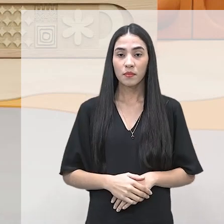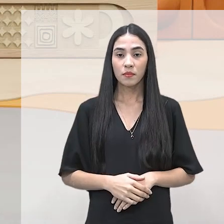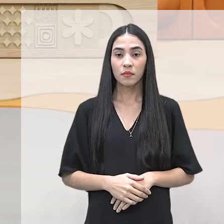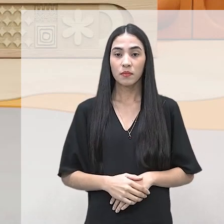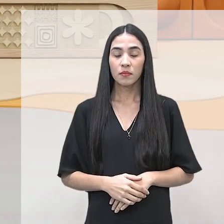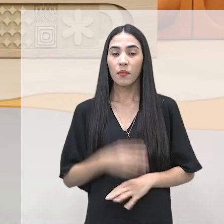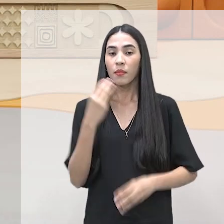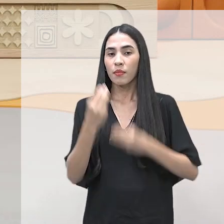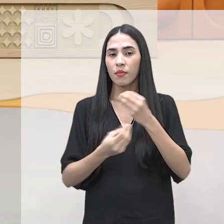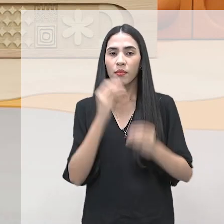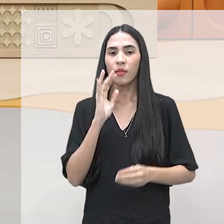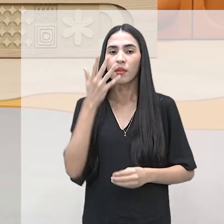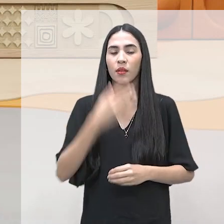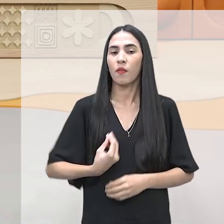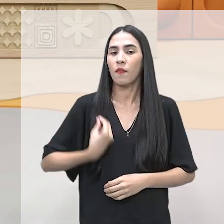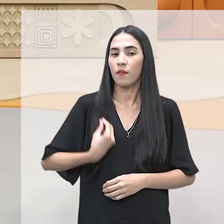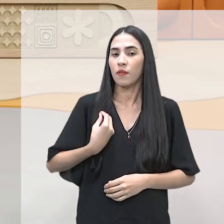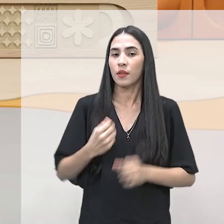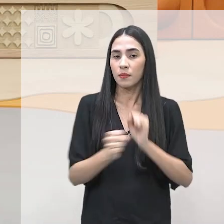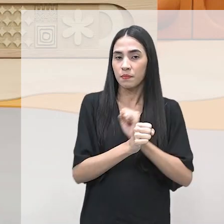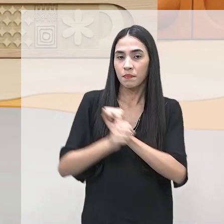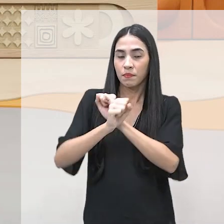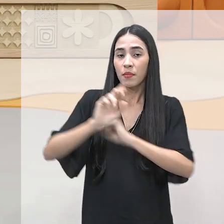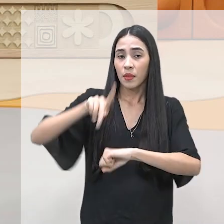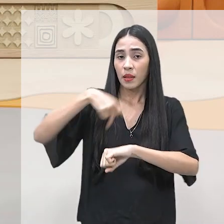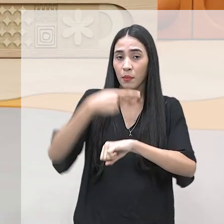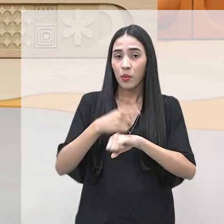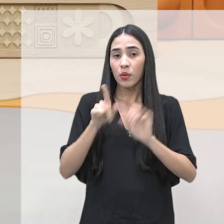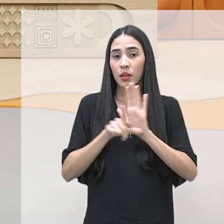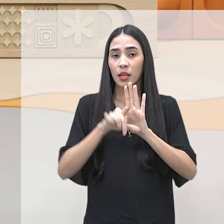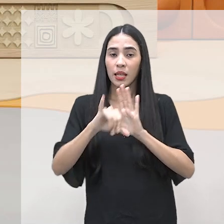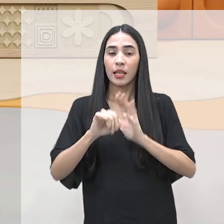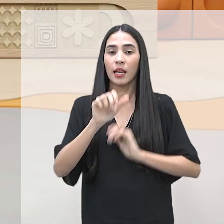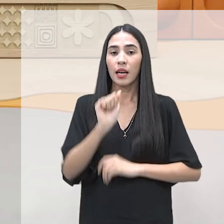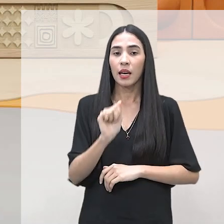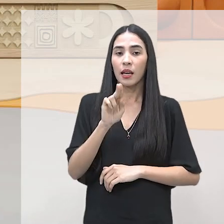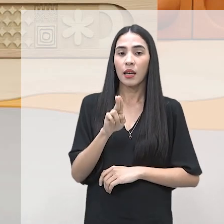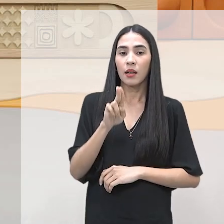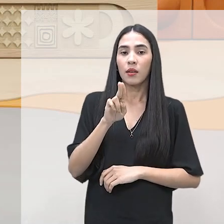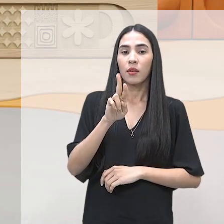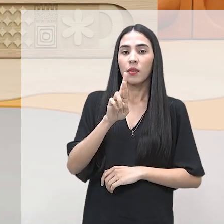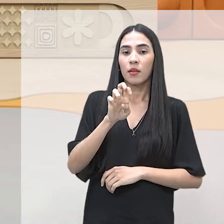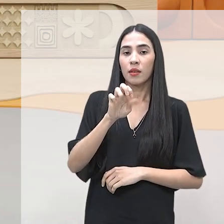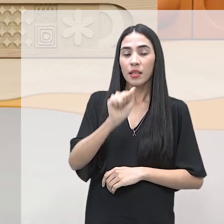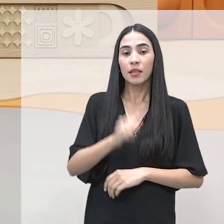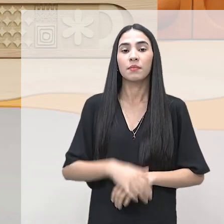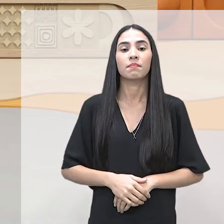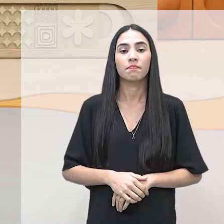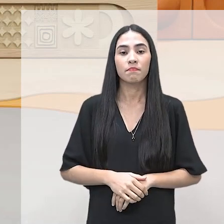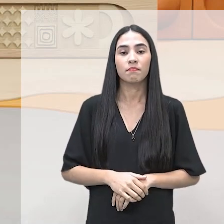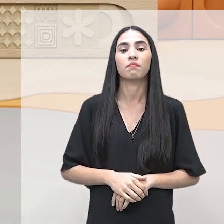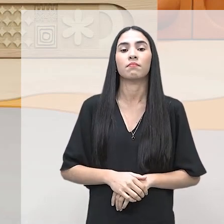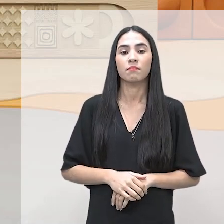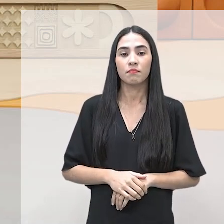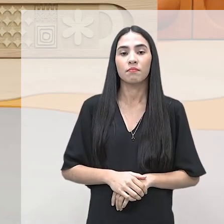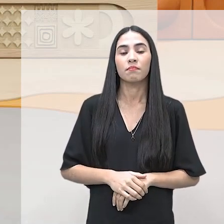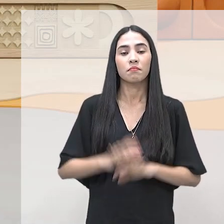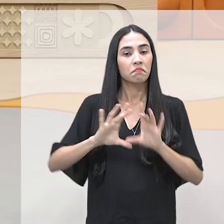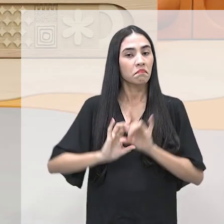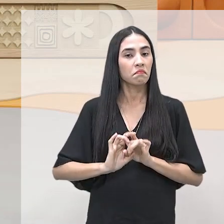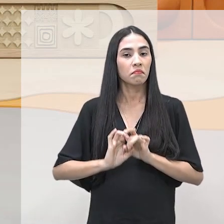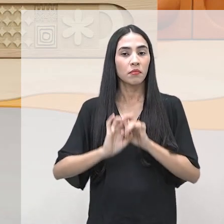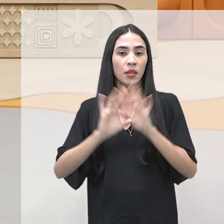de fato, a vida dos escravizados após a Lei Áurea? A Lei Áurea deixou-os abandonados à própria